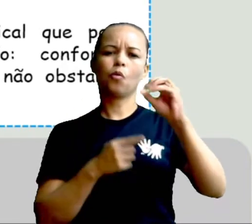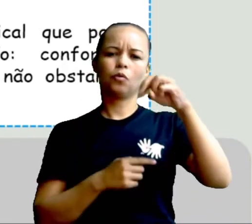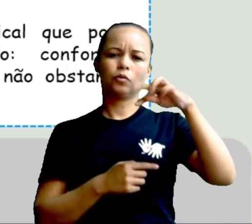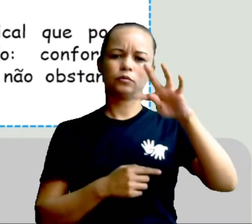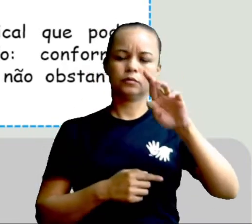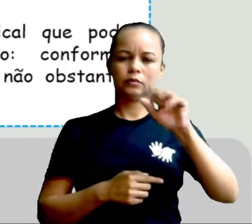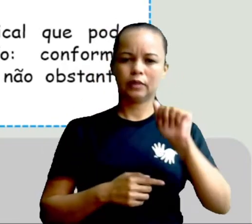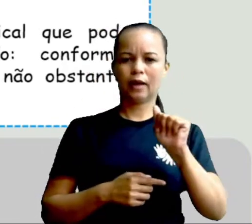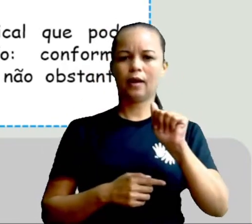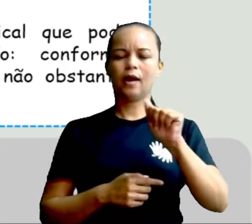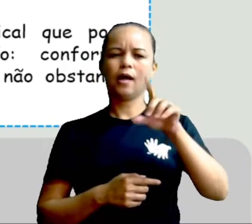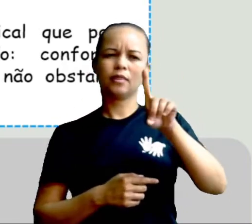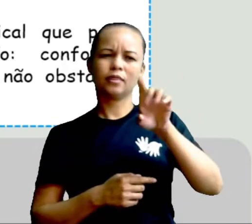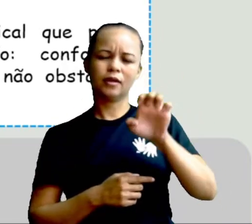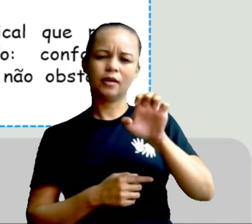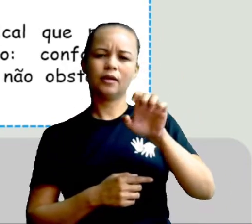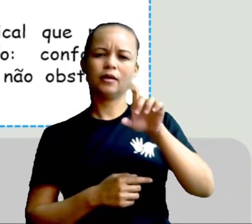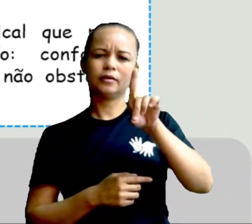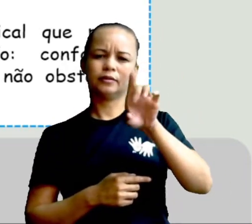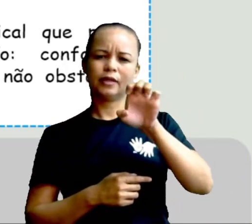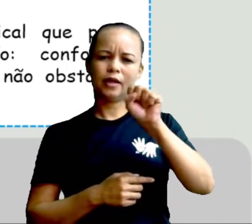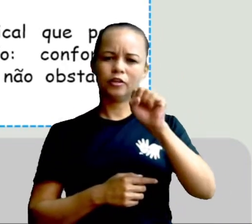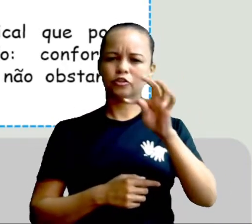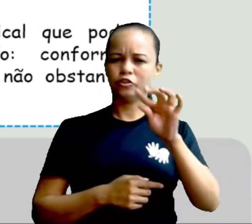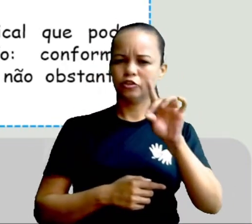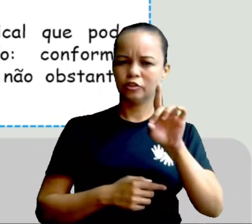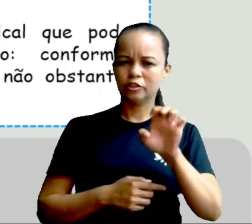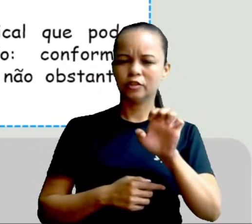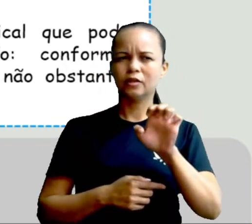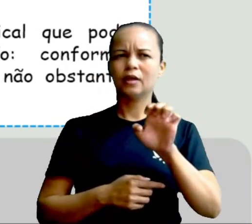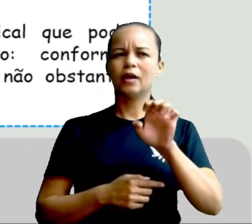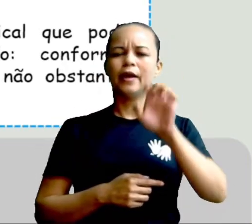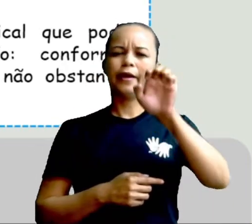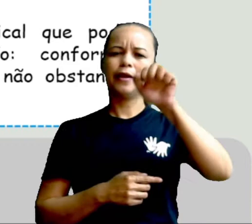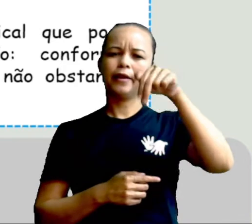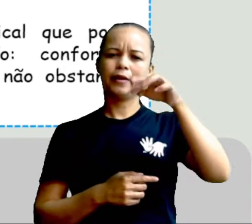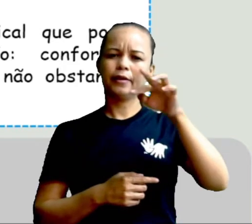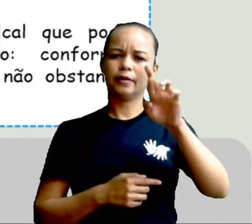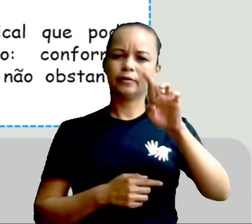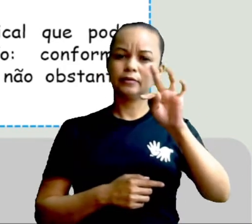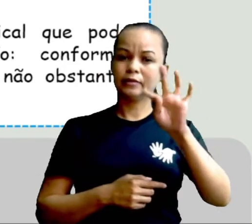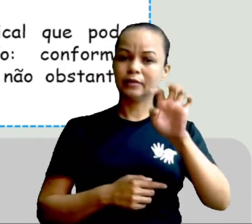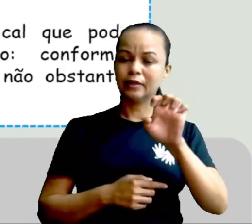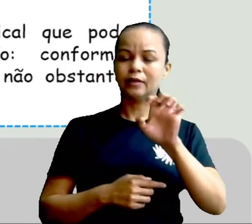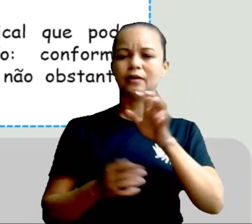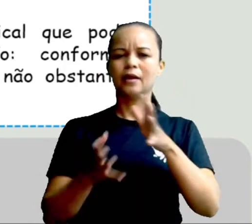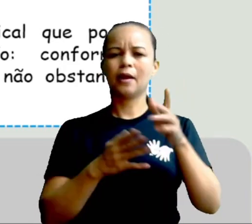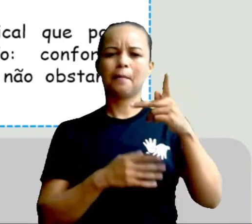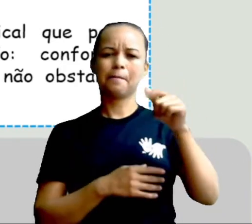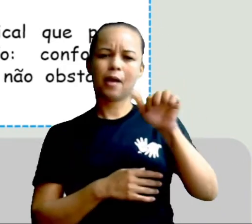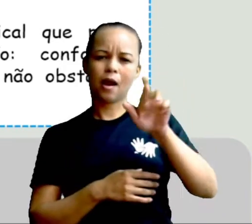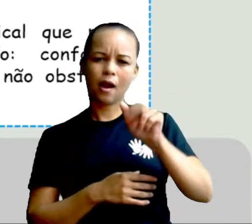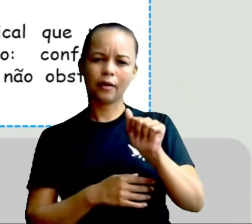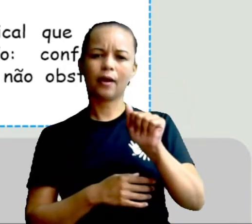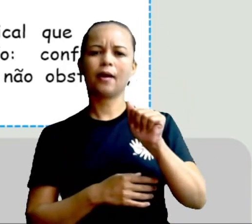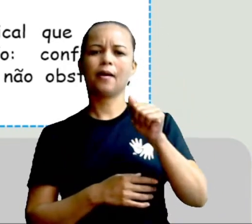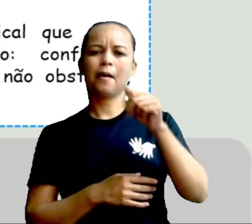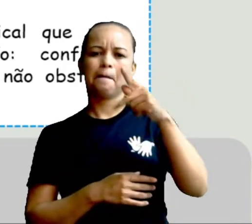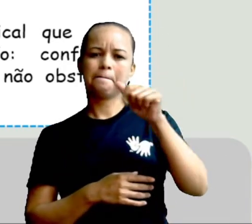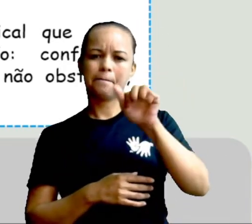contra, de, desde, em, entre, para,